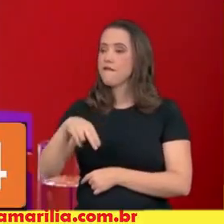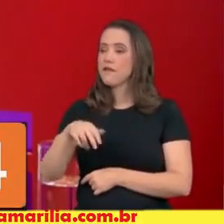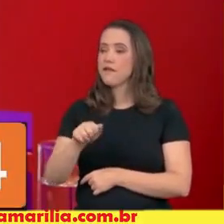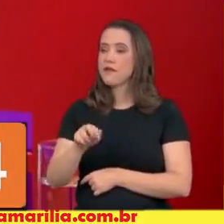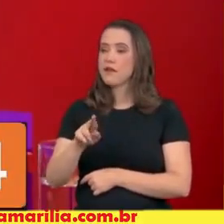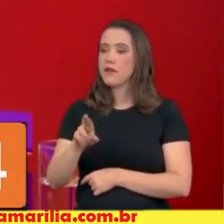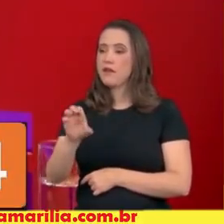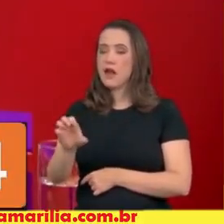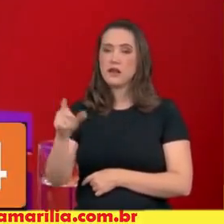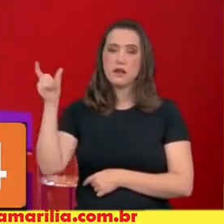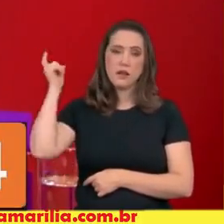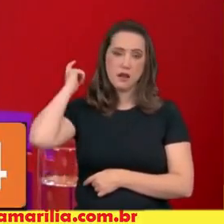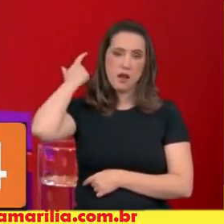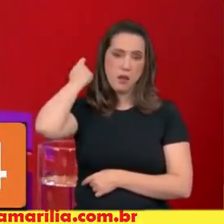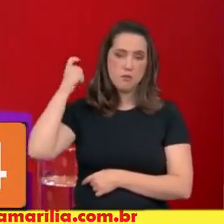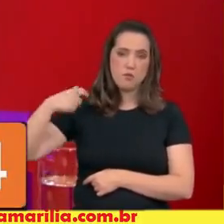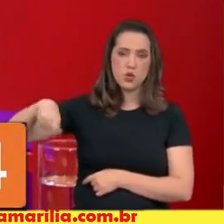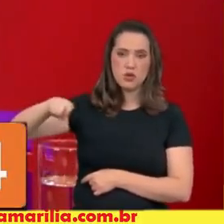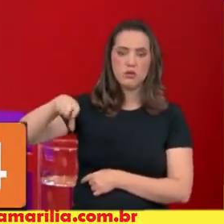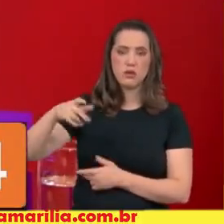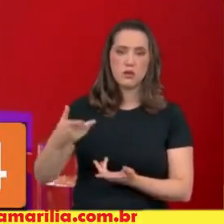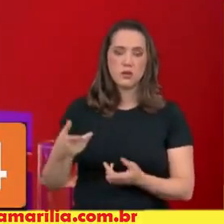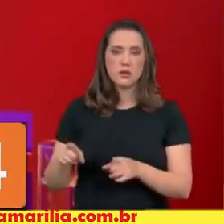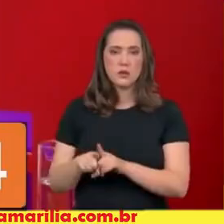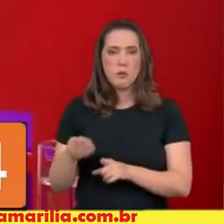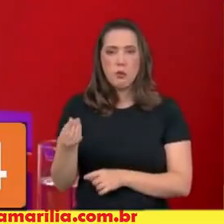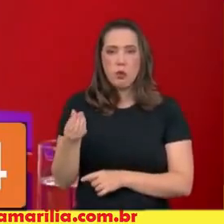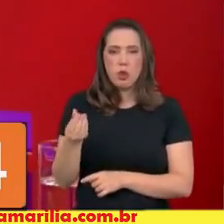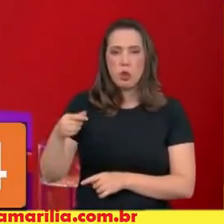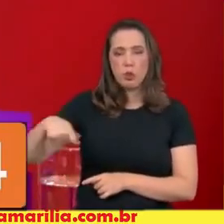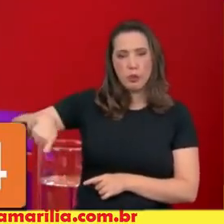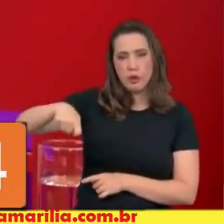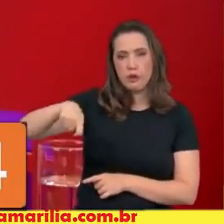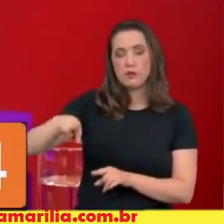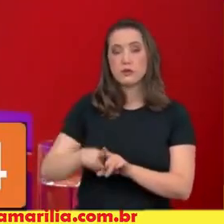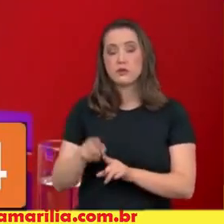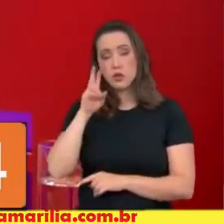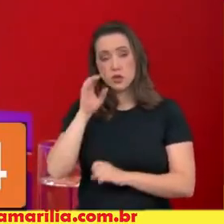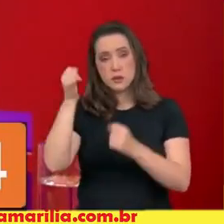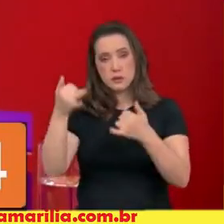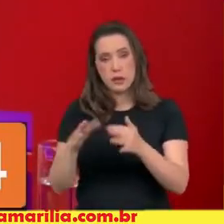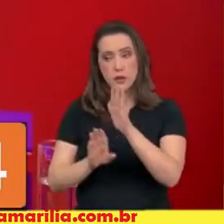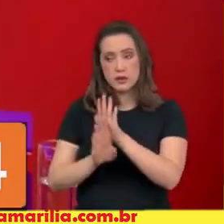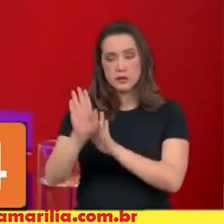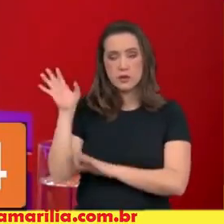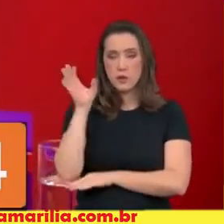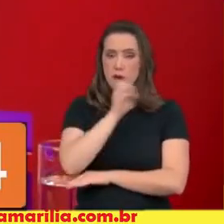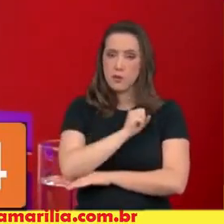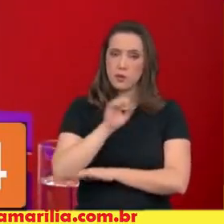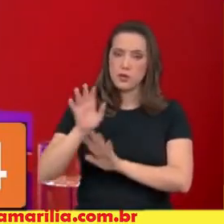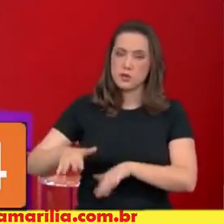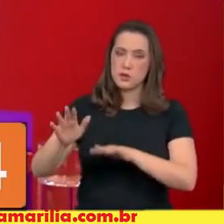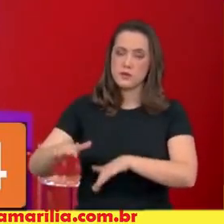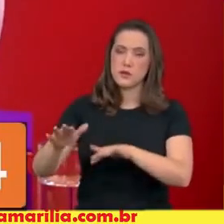noite, eu já falei de um crescimento rápido nas manifestações que aconteceram em